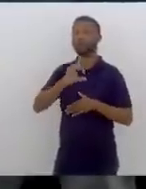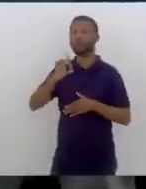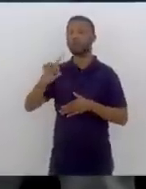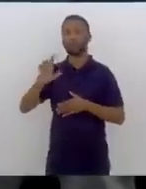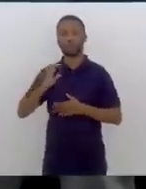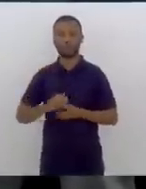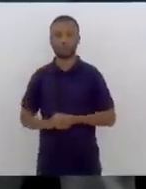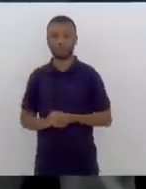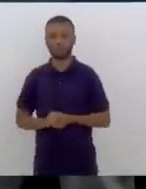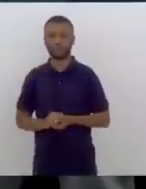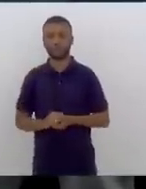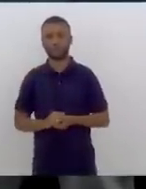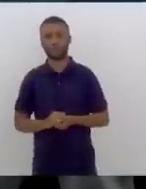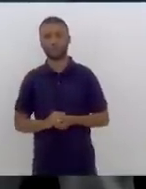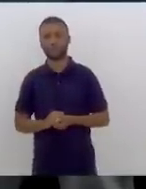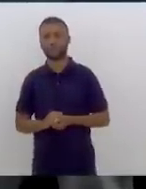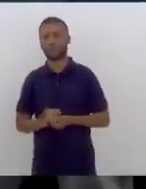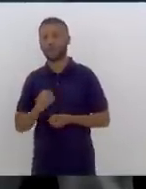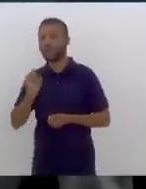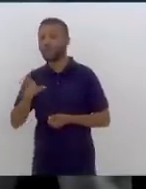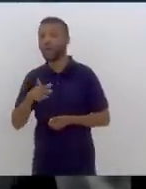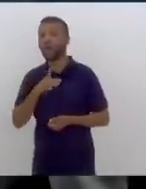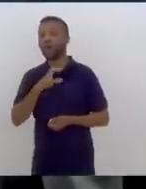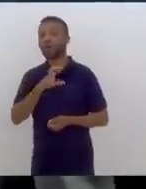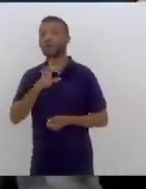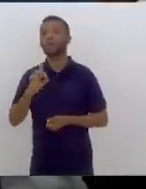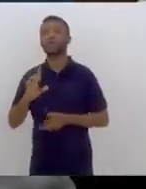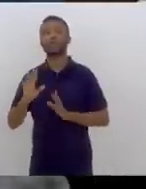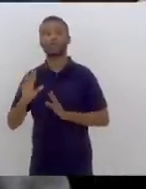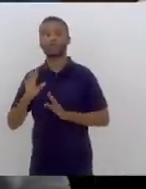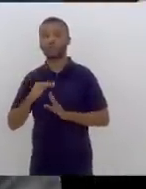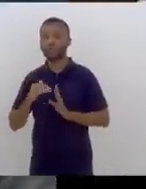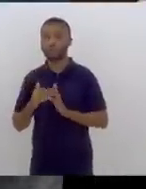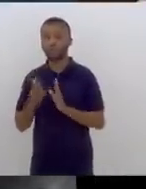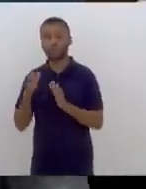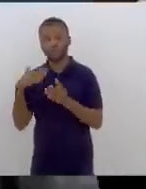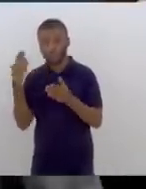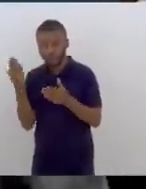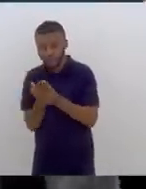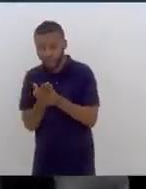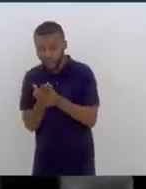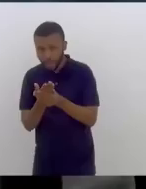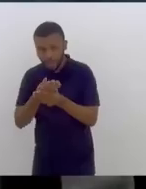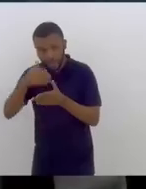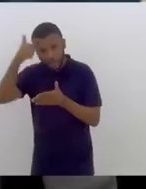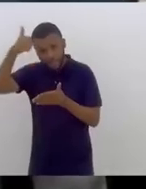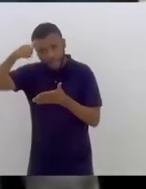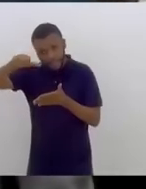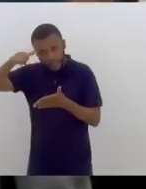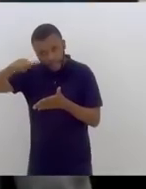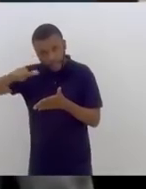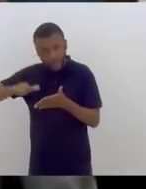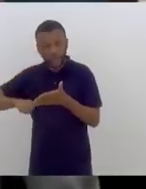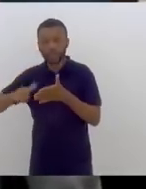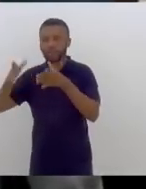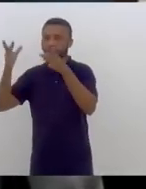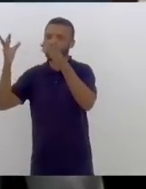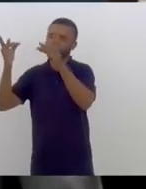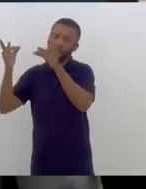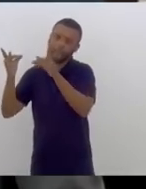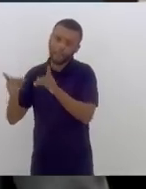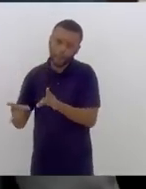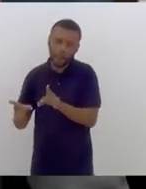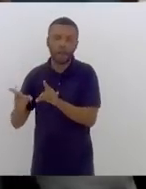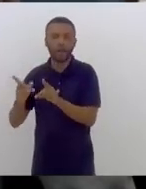Coronel Assis ela é apenas coordenadora todos os processos todas as análises que são feitos dentro dos processos